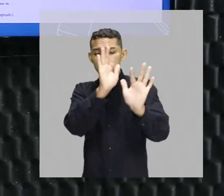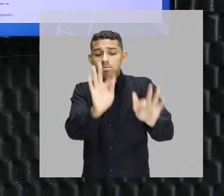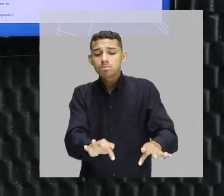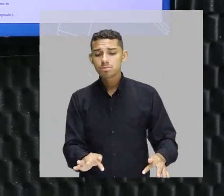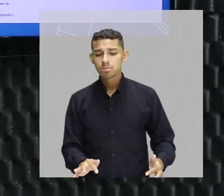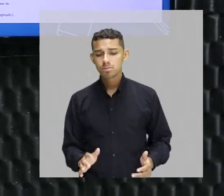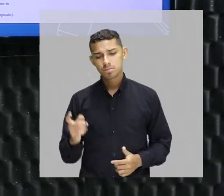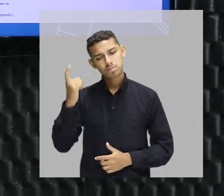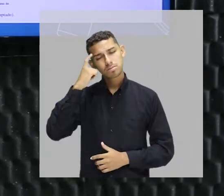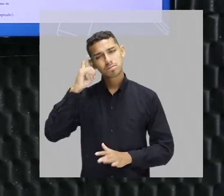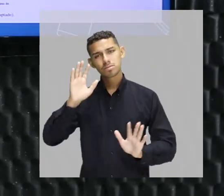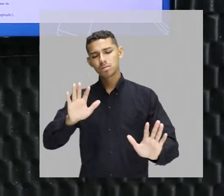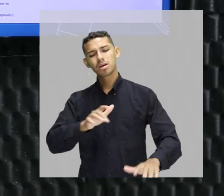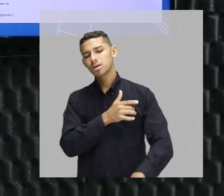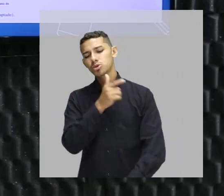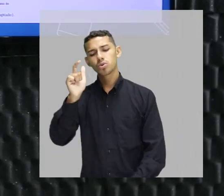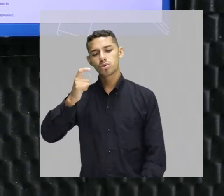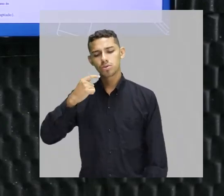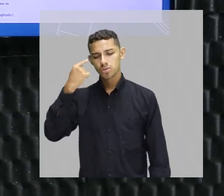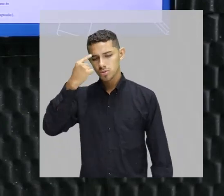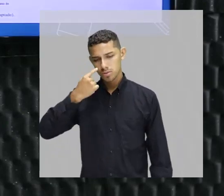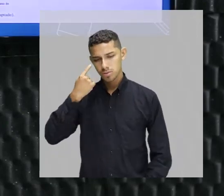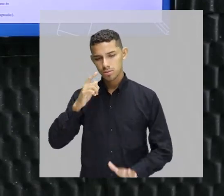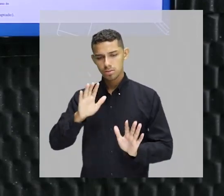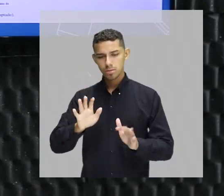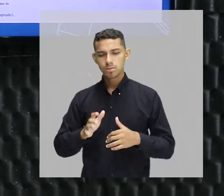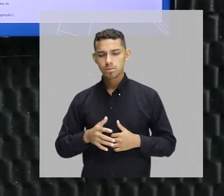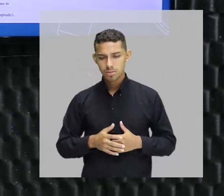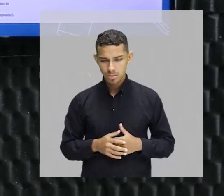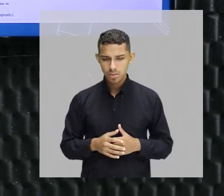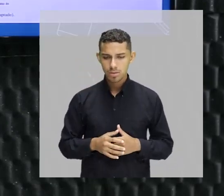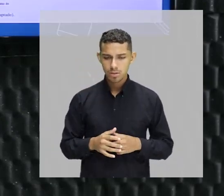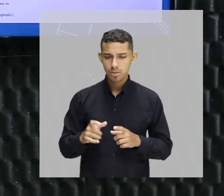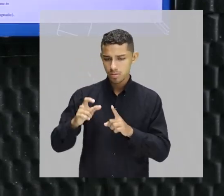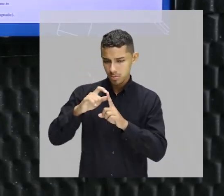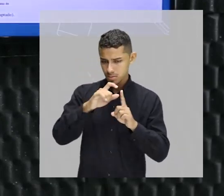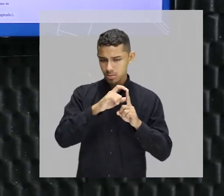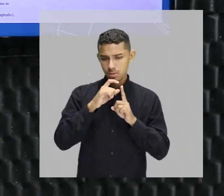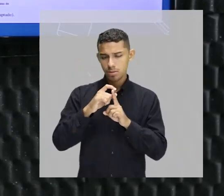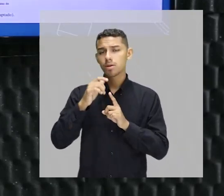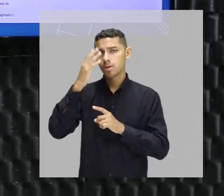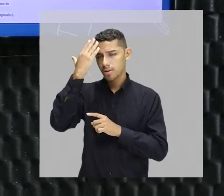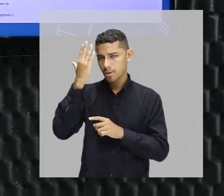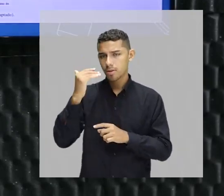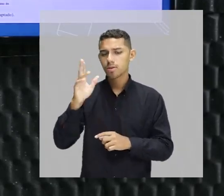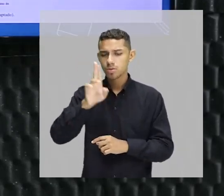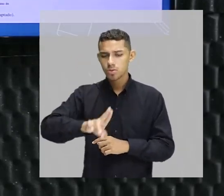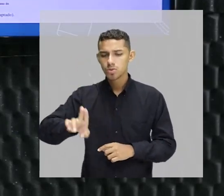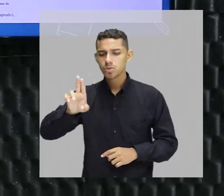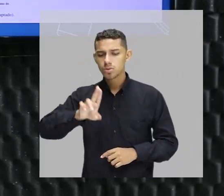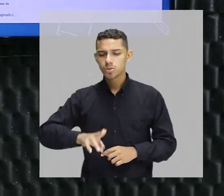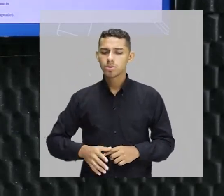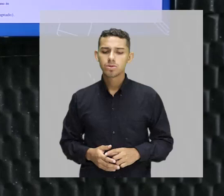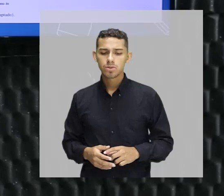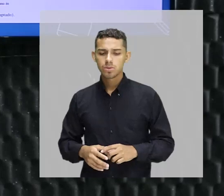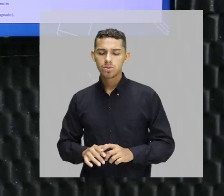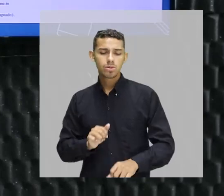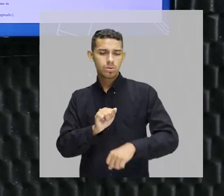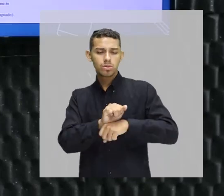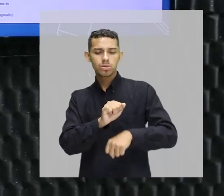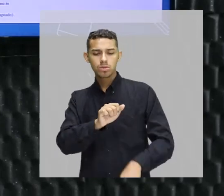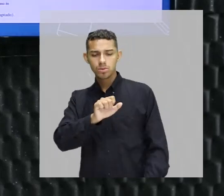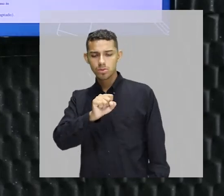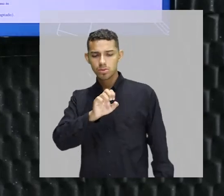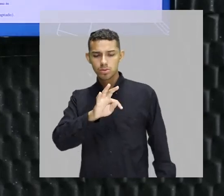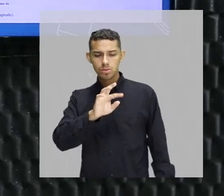pode até pensar, mas está em outro idioma. No entanto, são palavras que são bastante utilizadas por nós. Stop, né? Questão